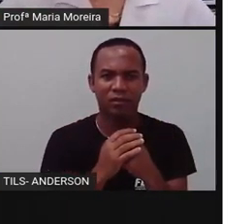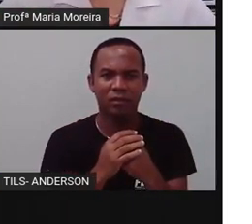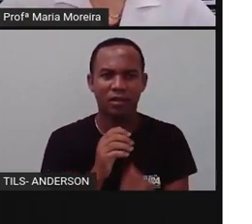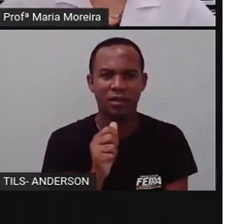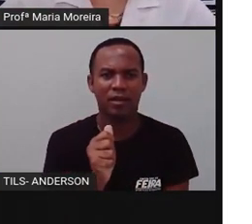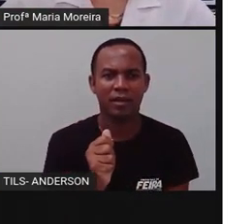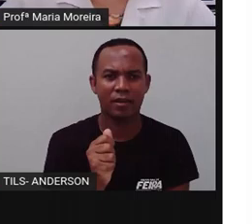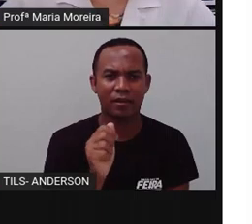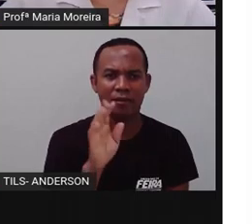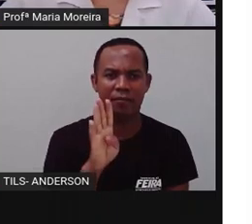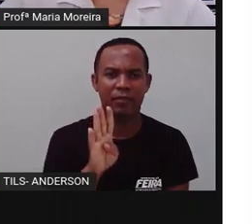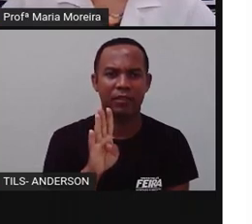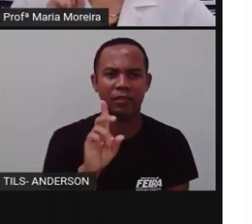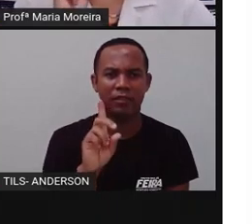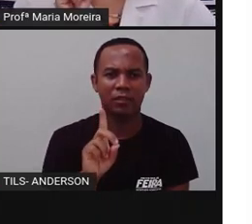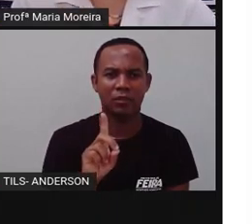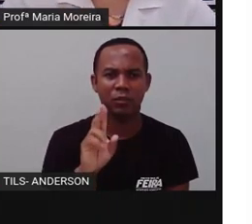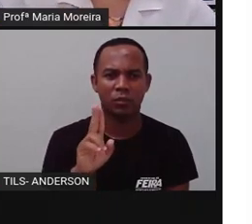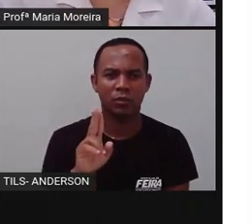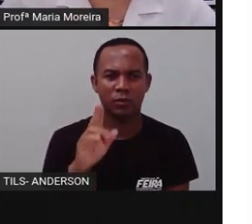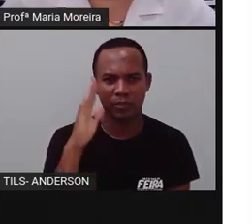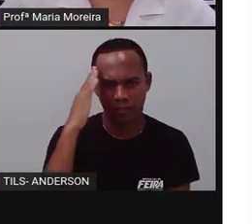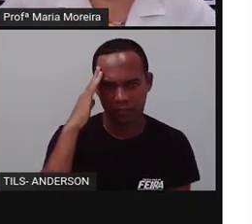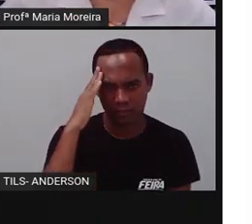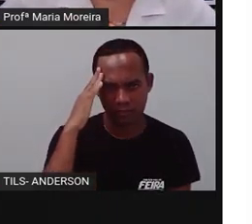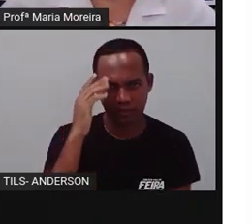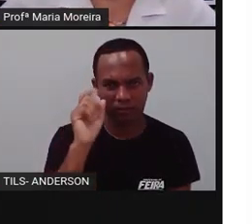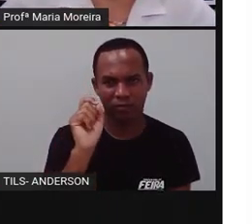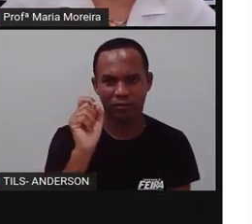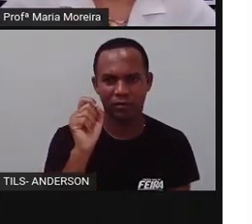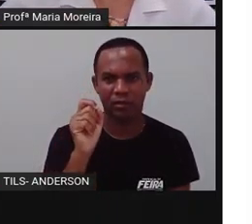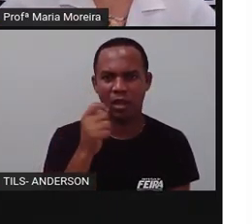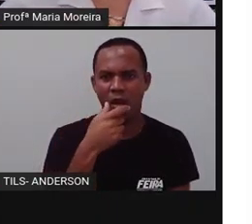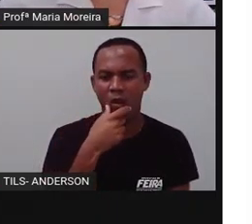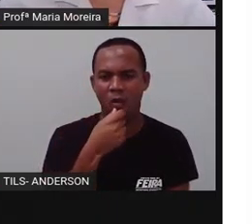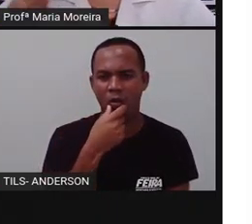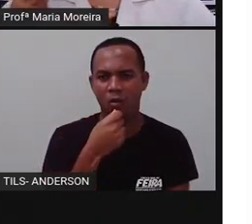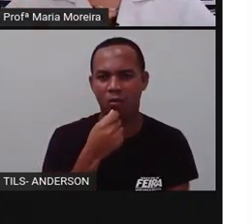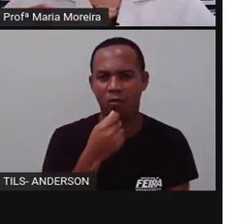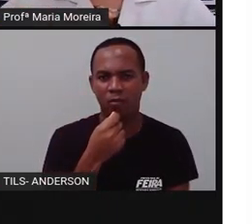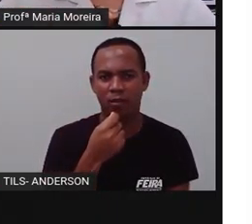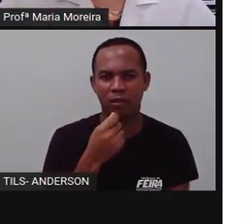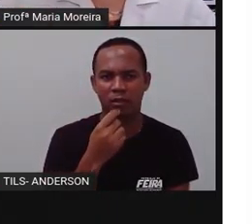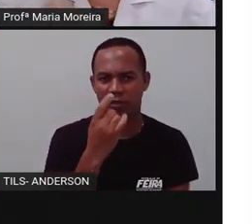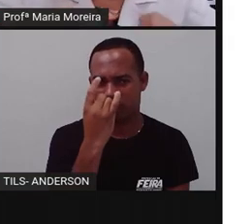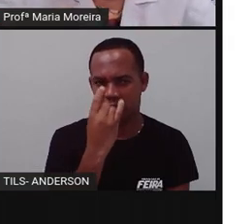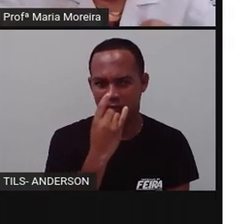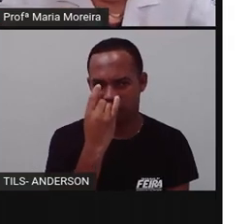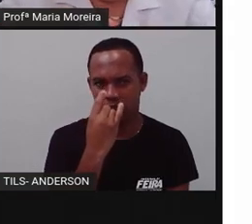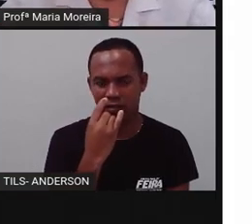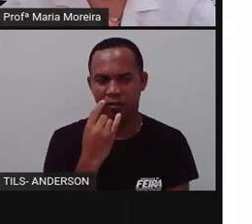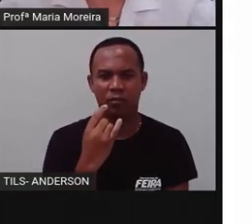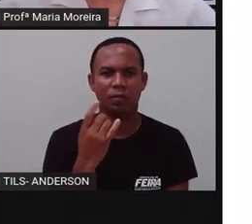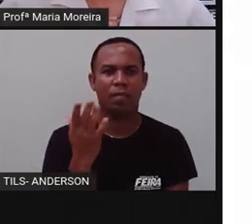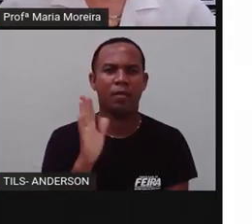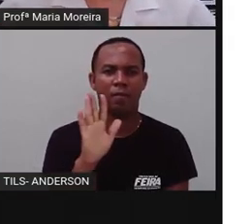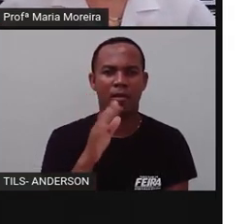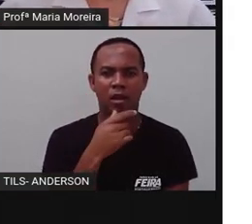Abdu entendeu na hora que o ceguinho queria lhe pregar uma peça. Os outros caçadores chegaram